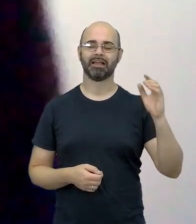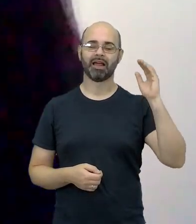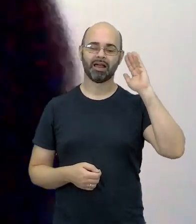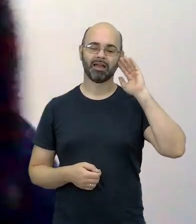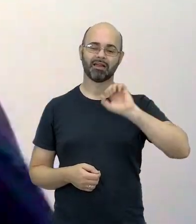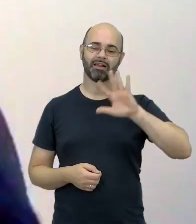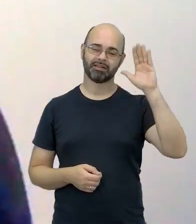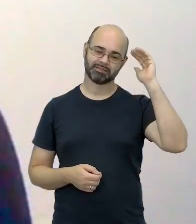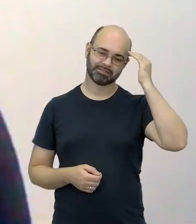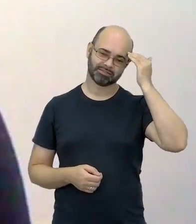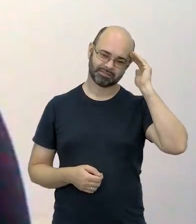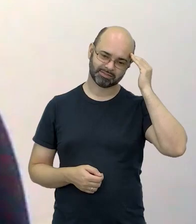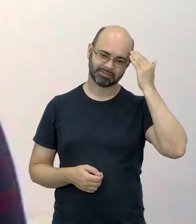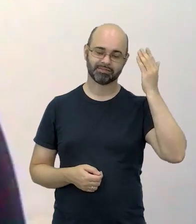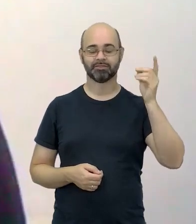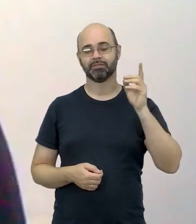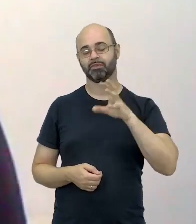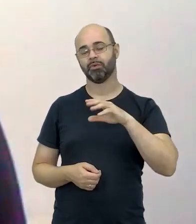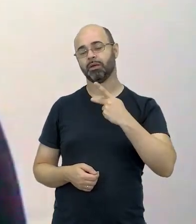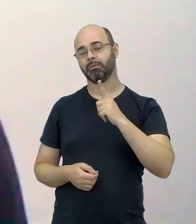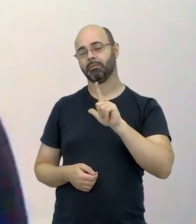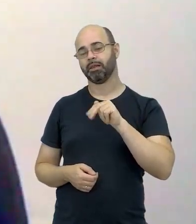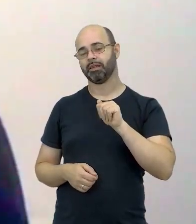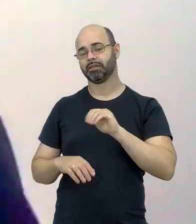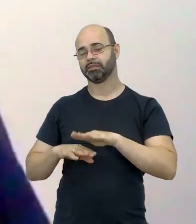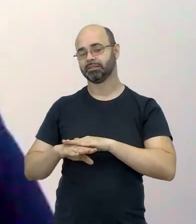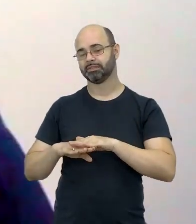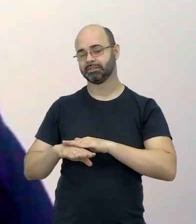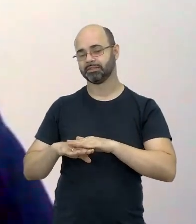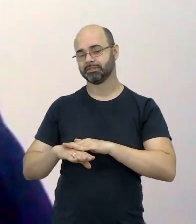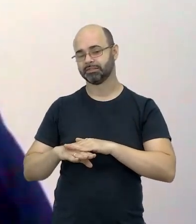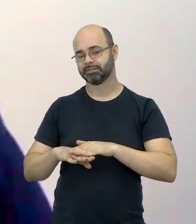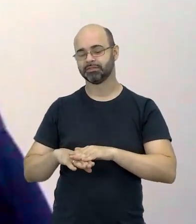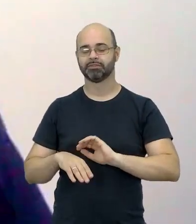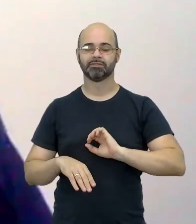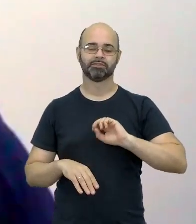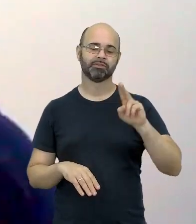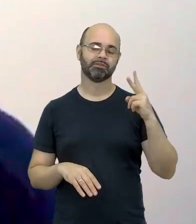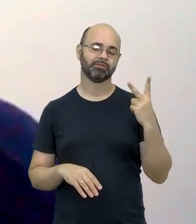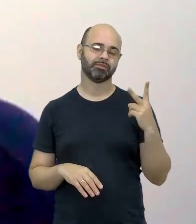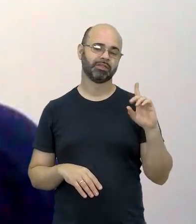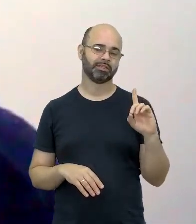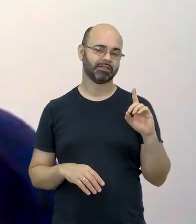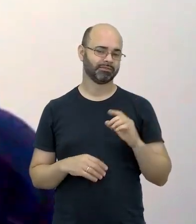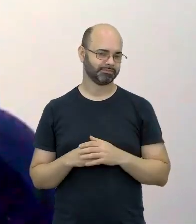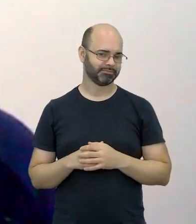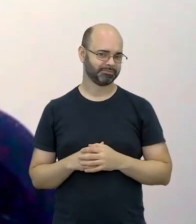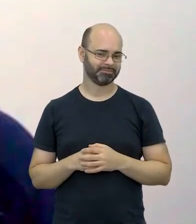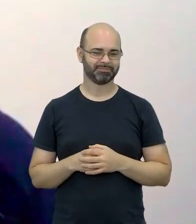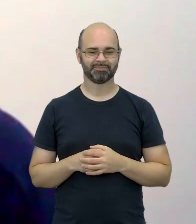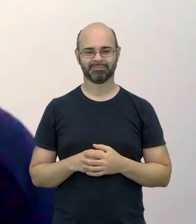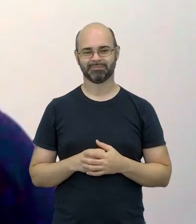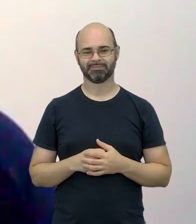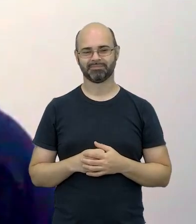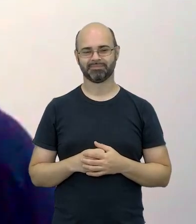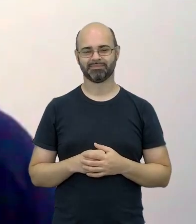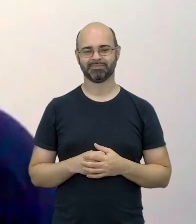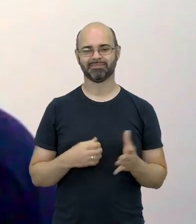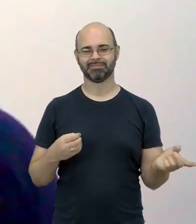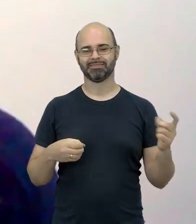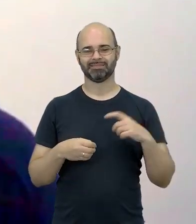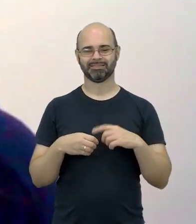caracterizar ou as figuras, né, planas ou as figuras tridimensionais. Deixa eu voltar aqui no